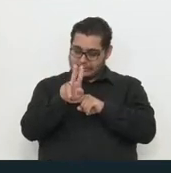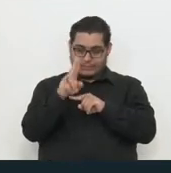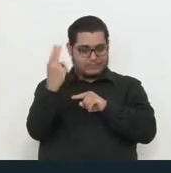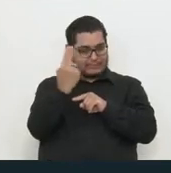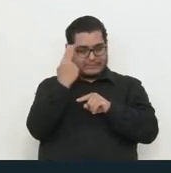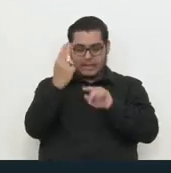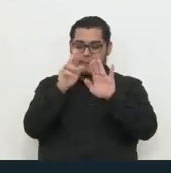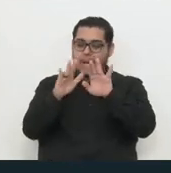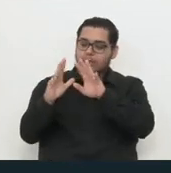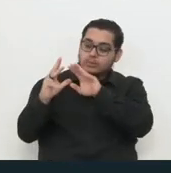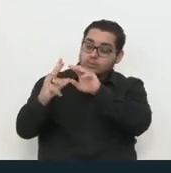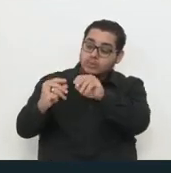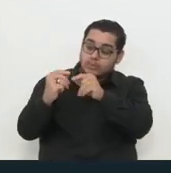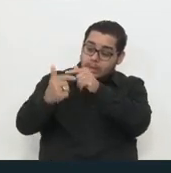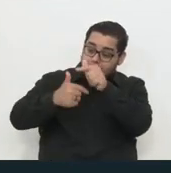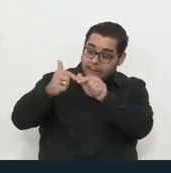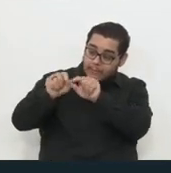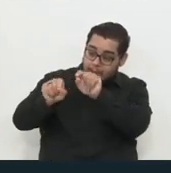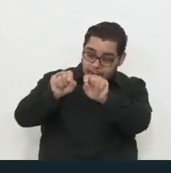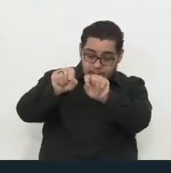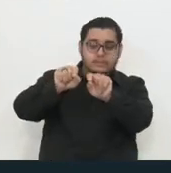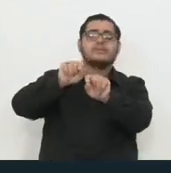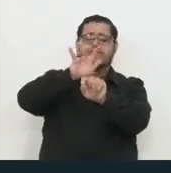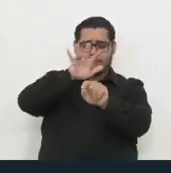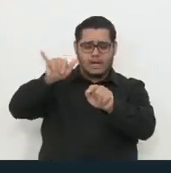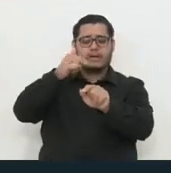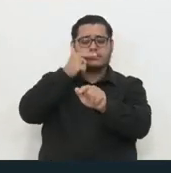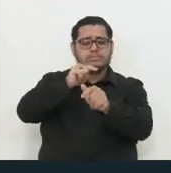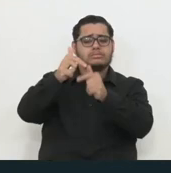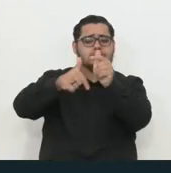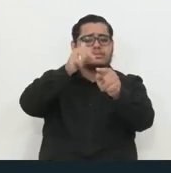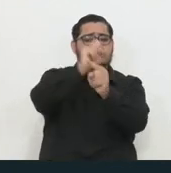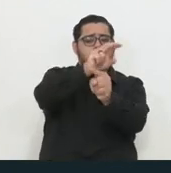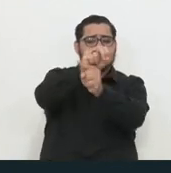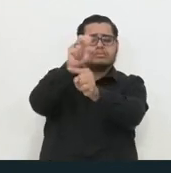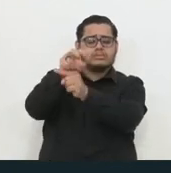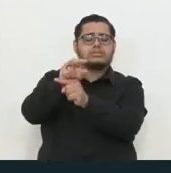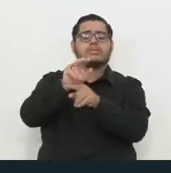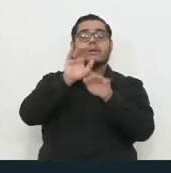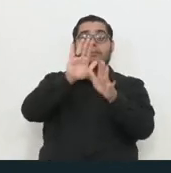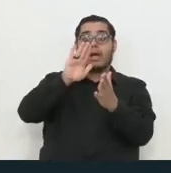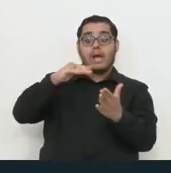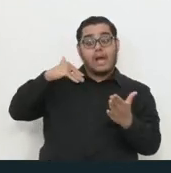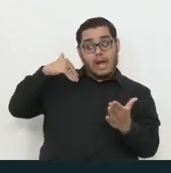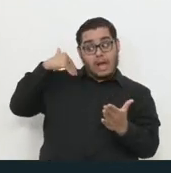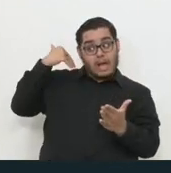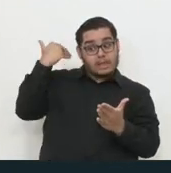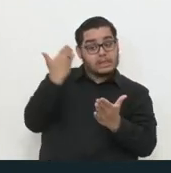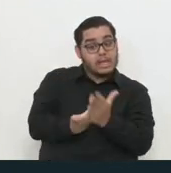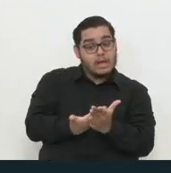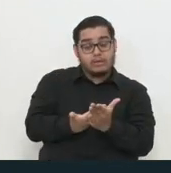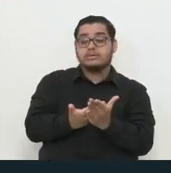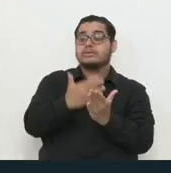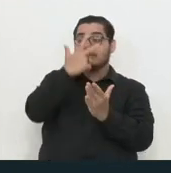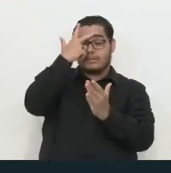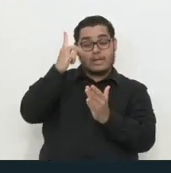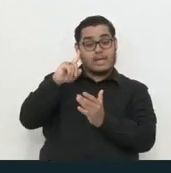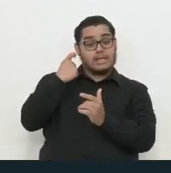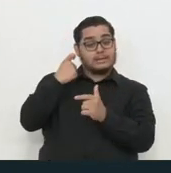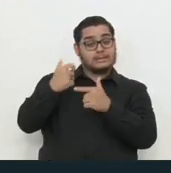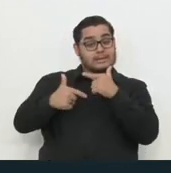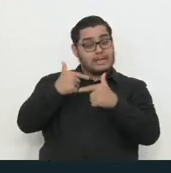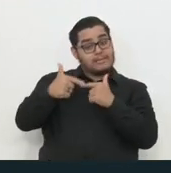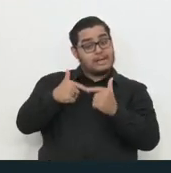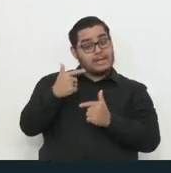empregar todo mundo e até hoje até hoje existe uma comissão de ex-funcionários da proguaru a qual vem o dialogando né e